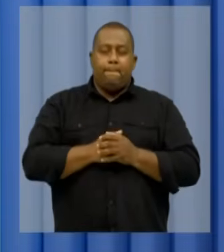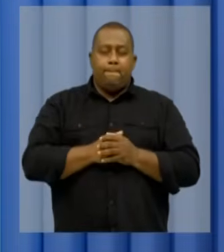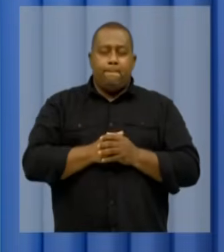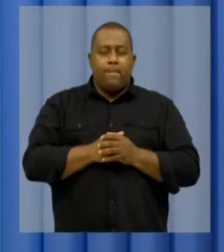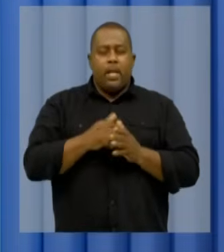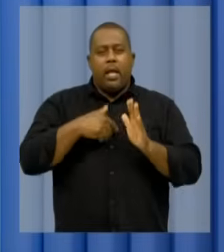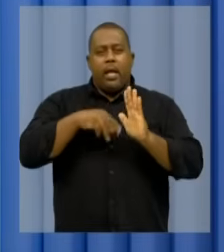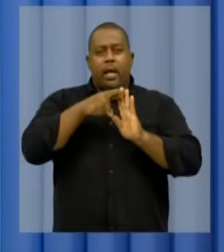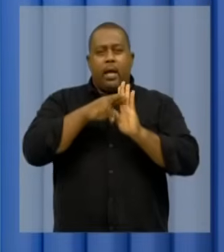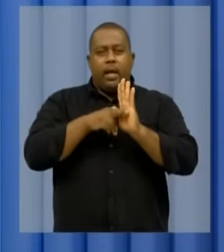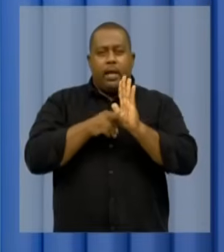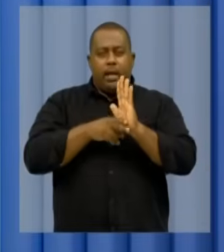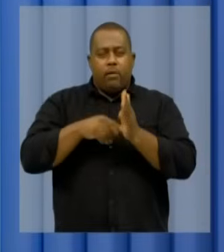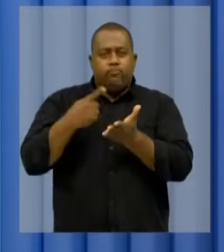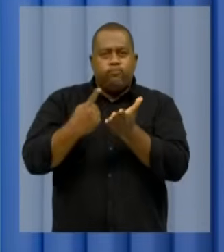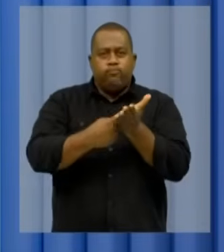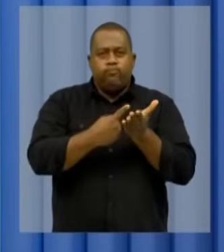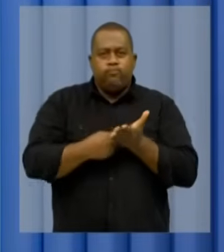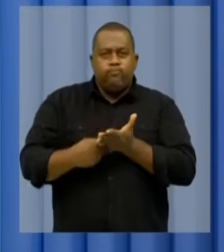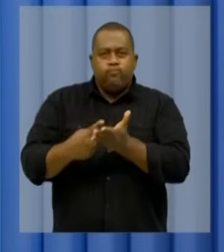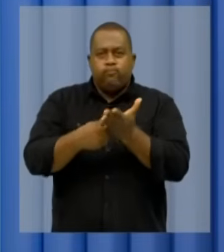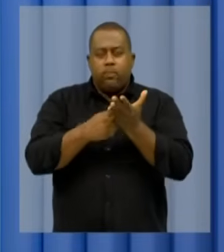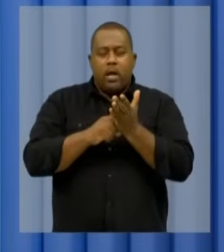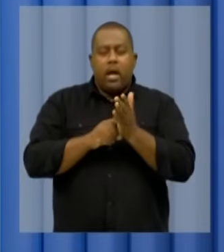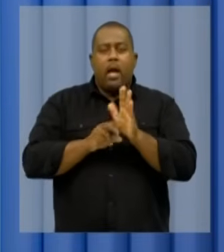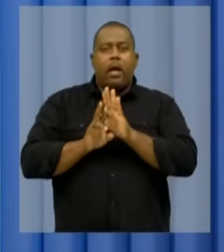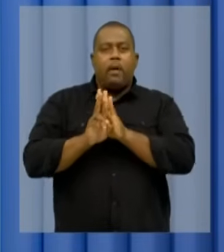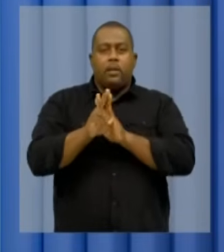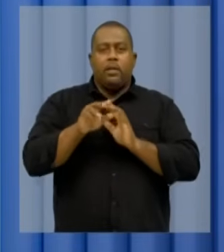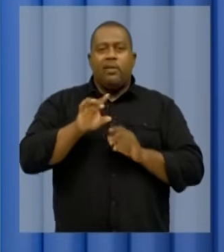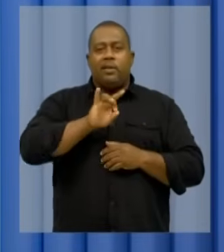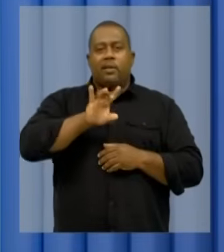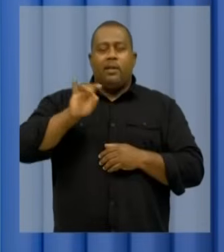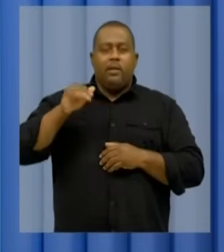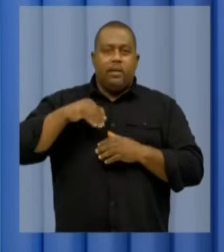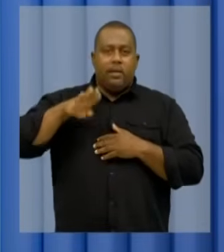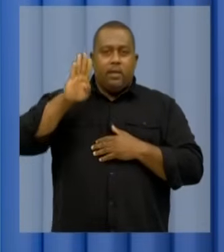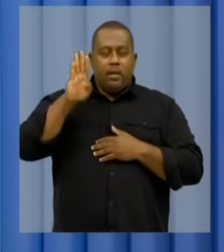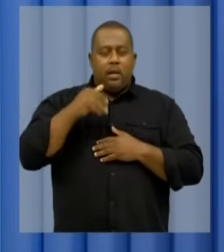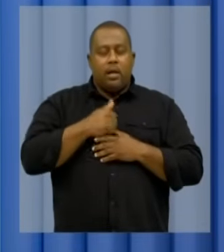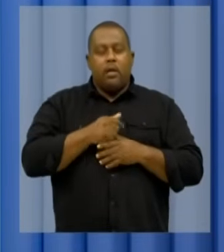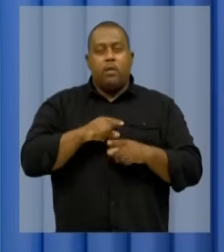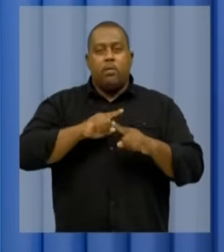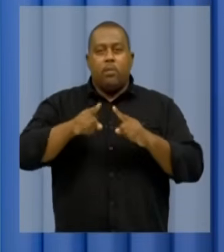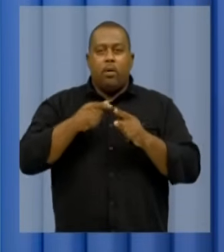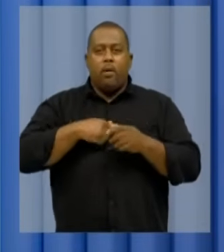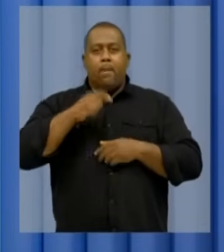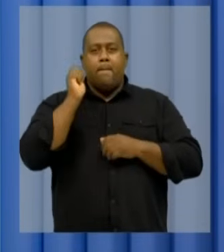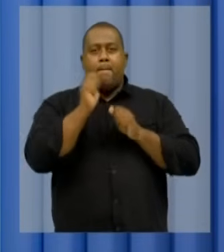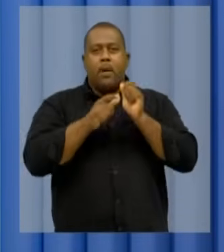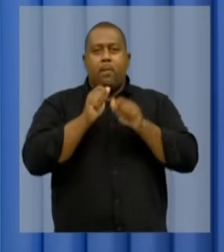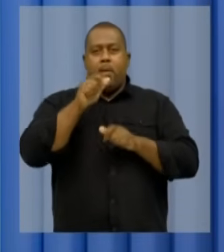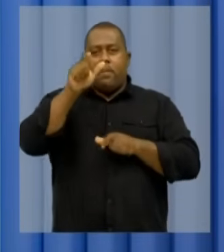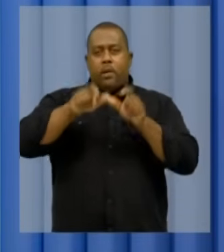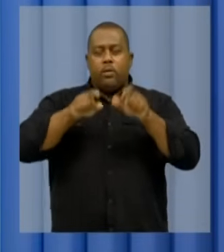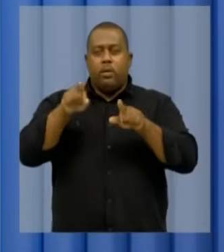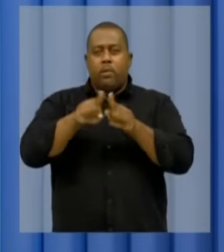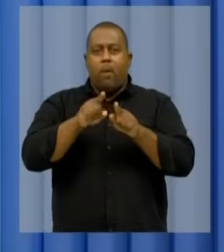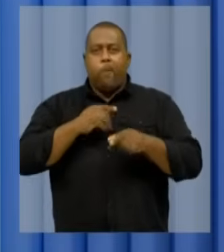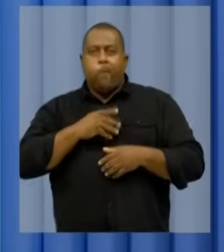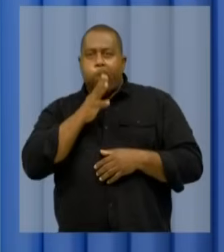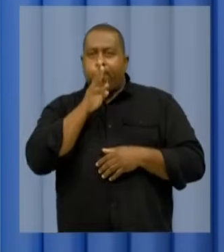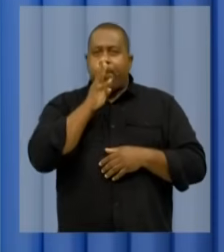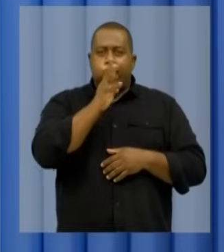As regras acordadas com os representantes dos candidatos não permitem ofensas pessoais e nem acusações